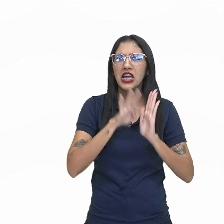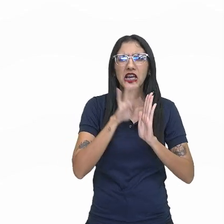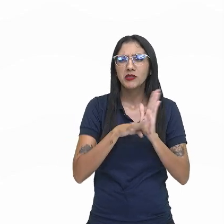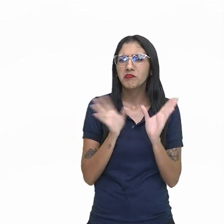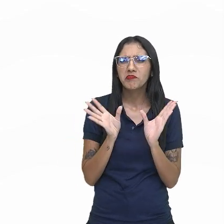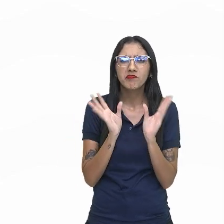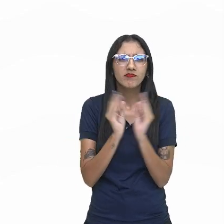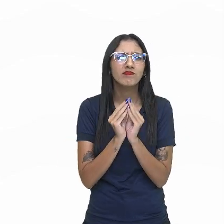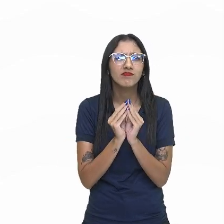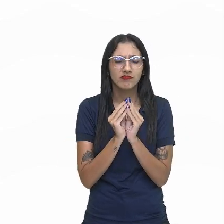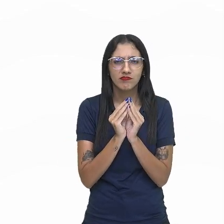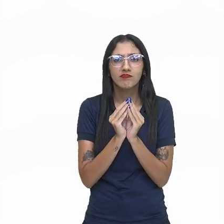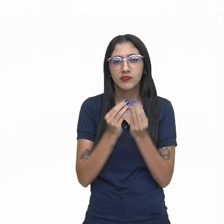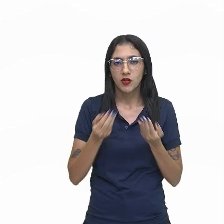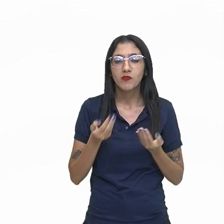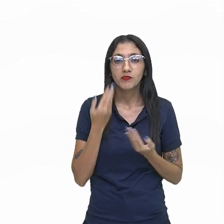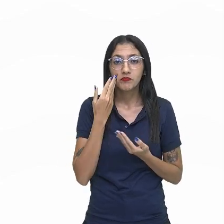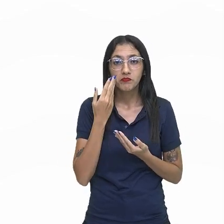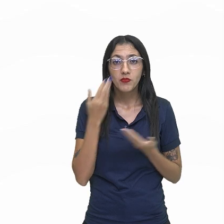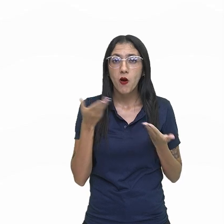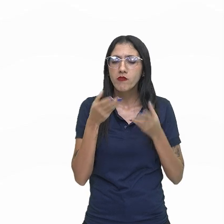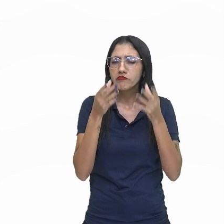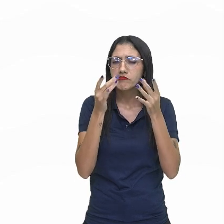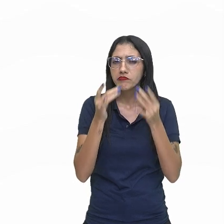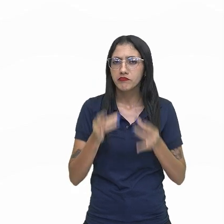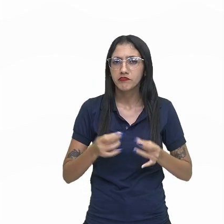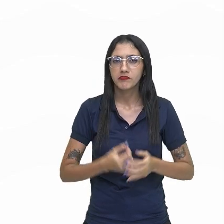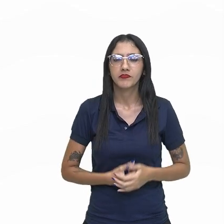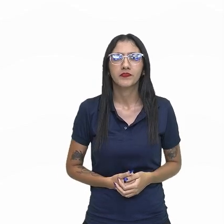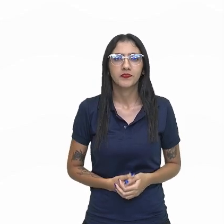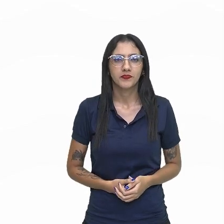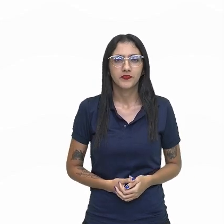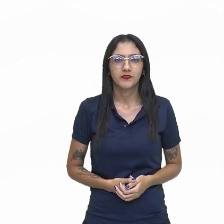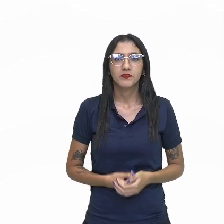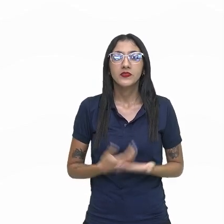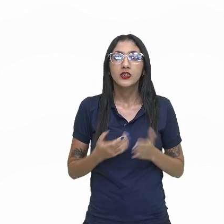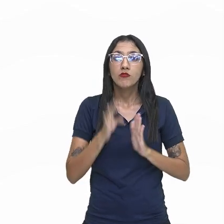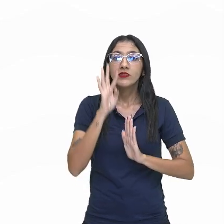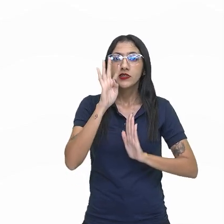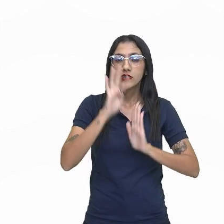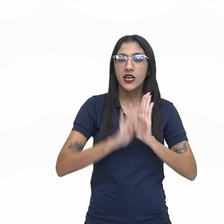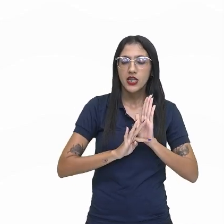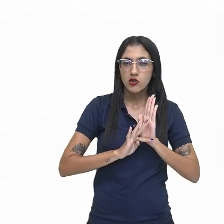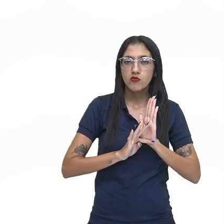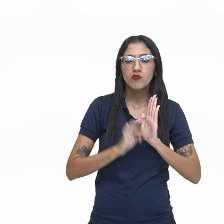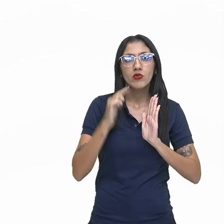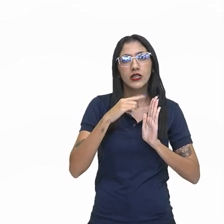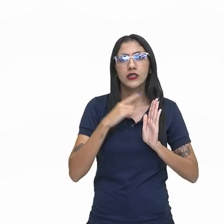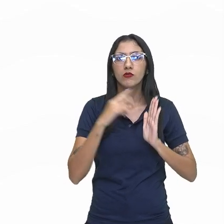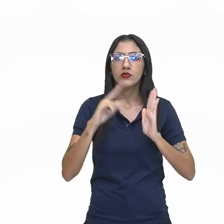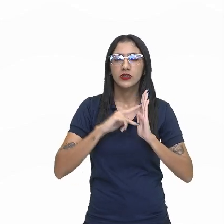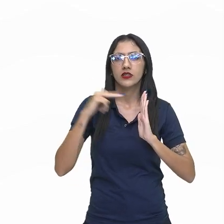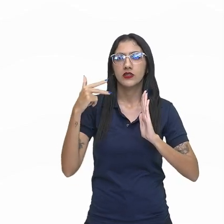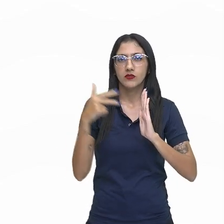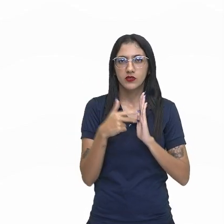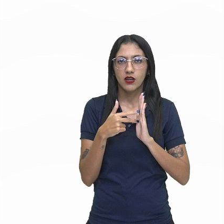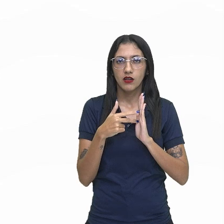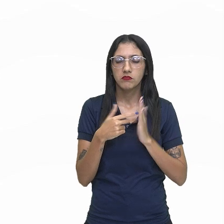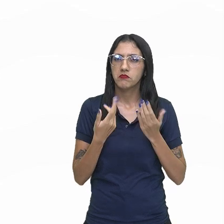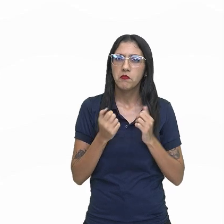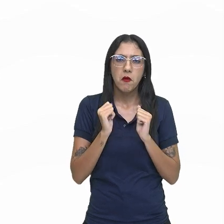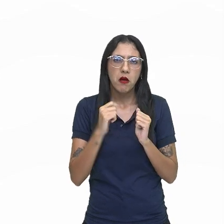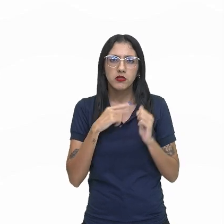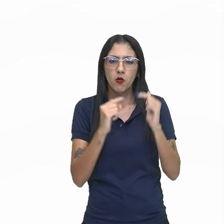simples? Acompanhe agora o raciocínio comigo. Texto é tudo aquilo que produz sentido. Pode ser um